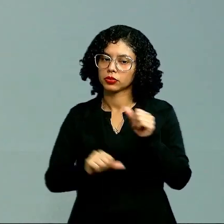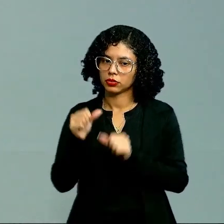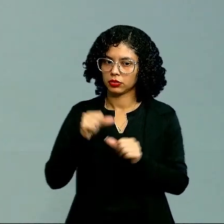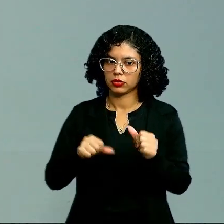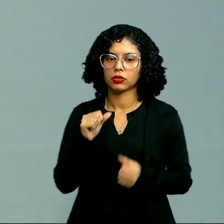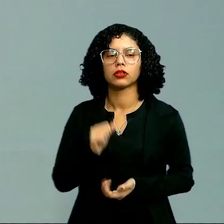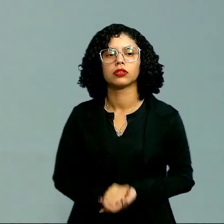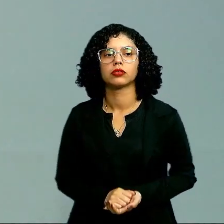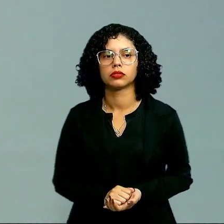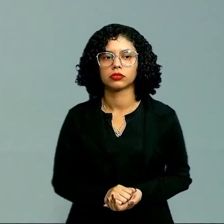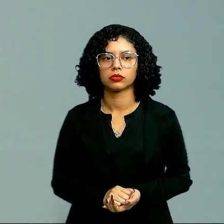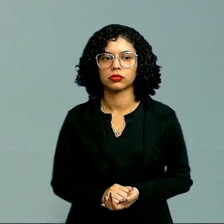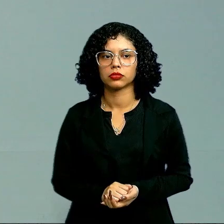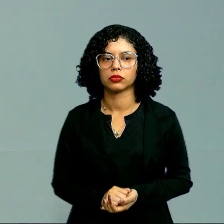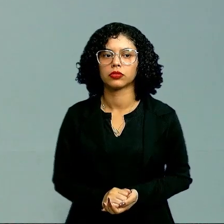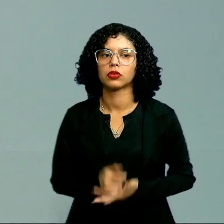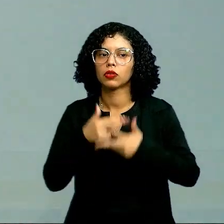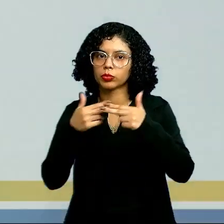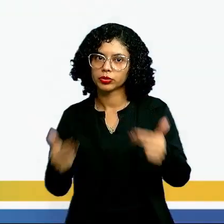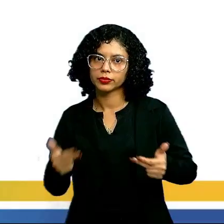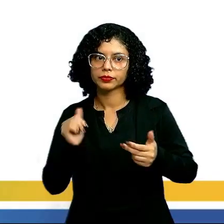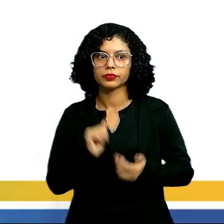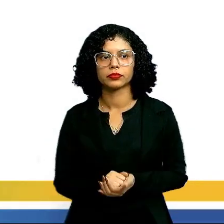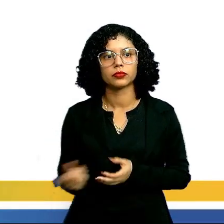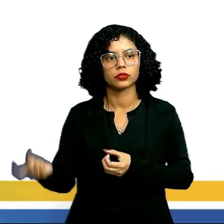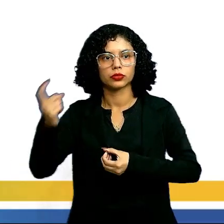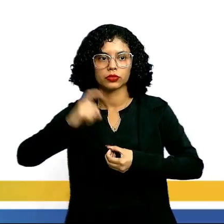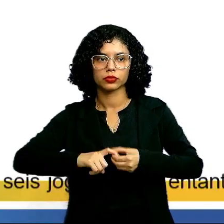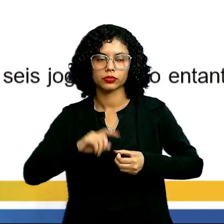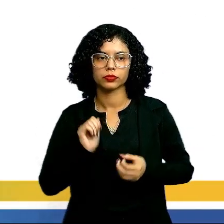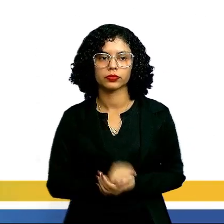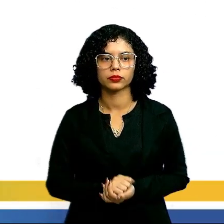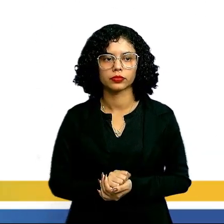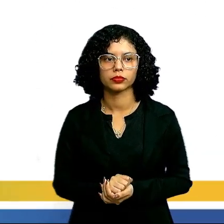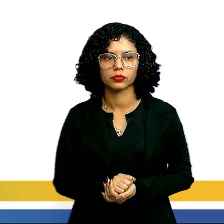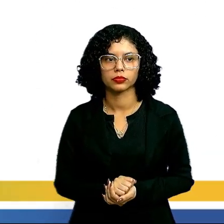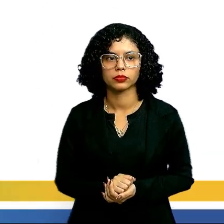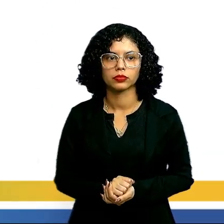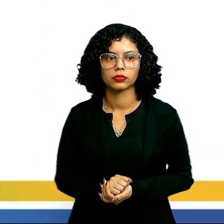trocar, tá? O objeto. Então, voltando lá.